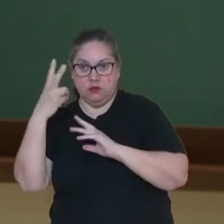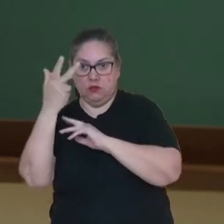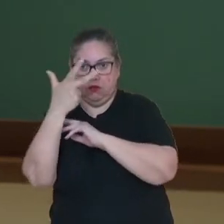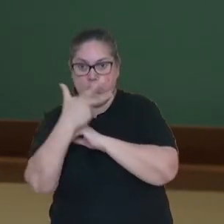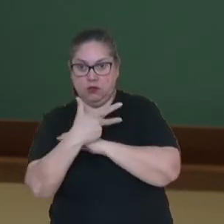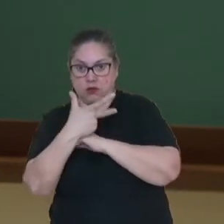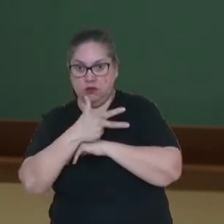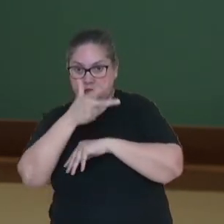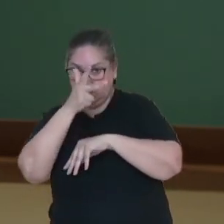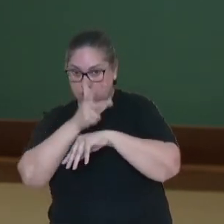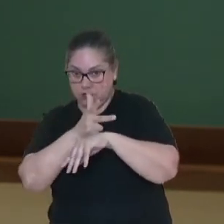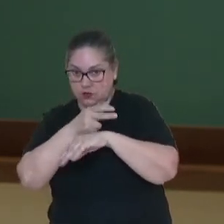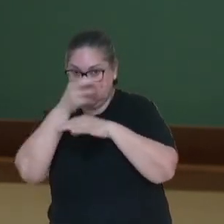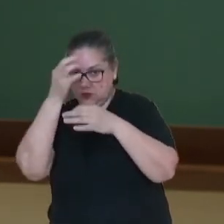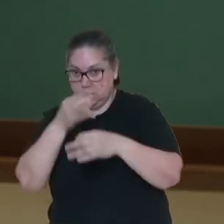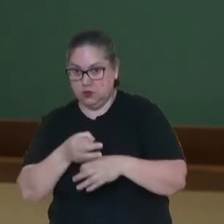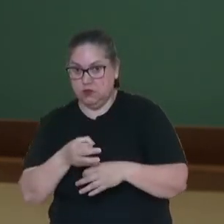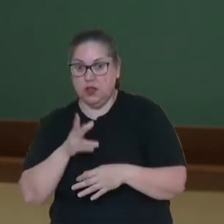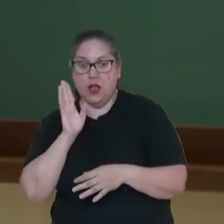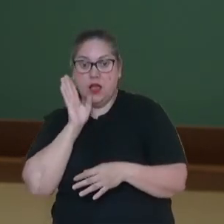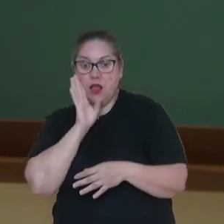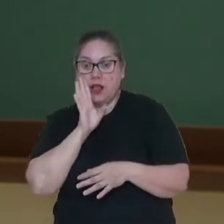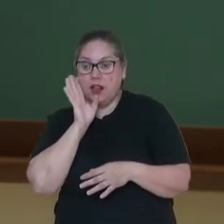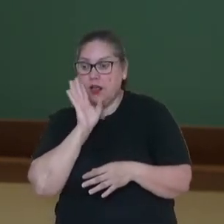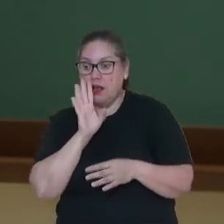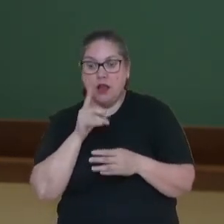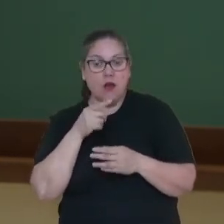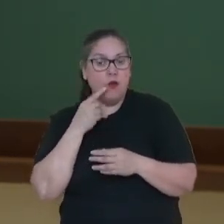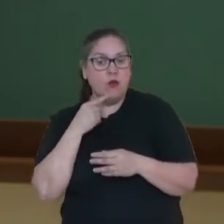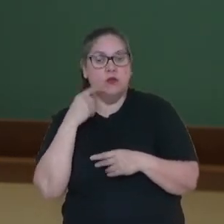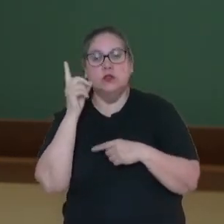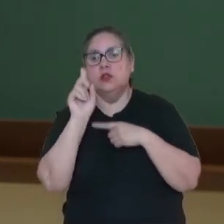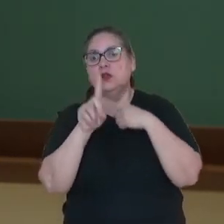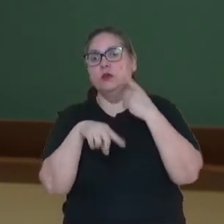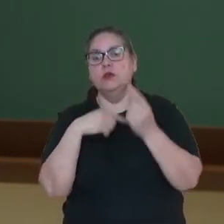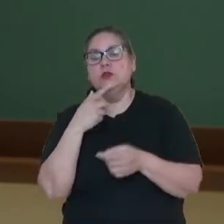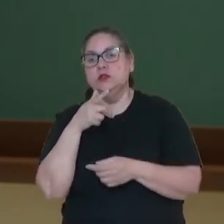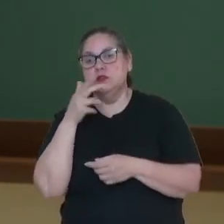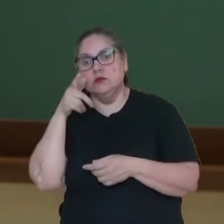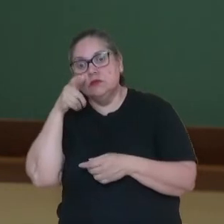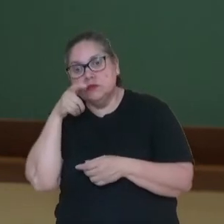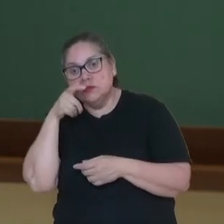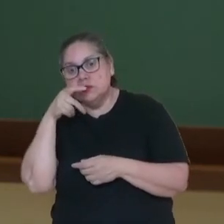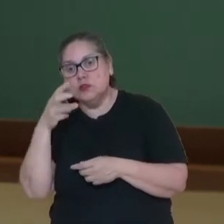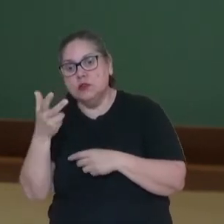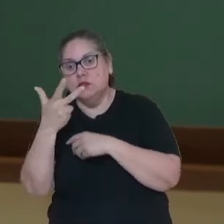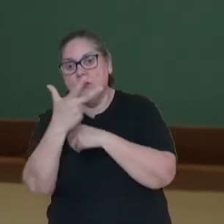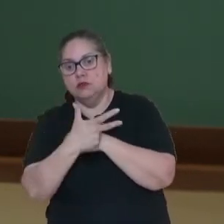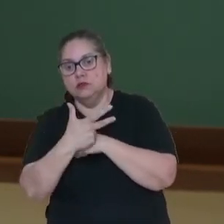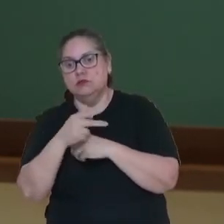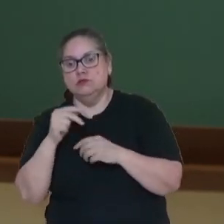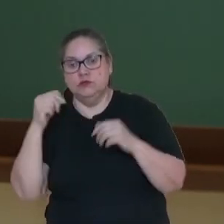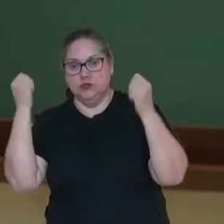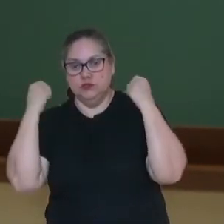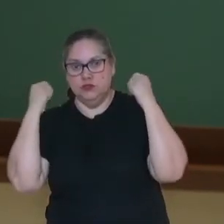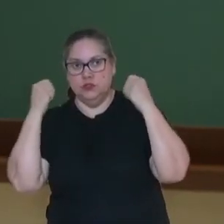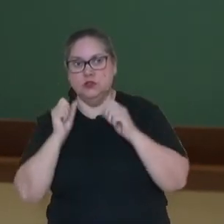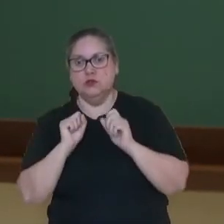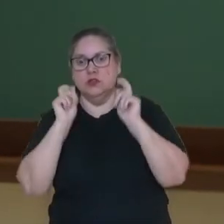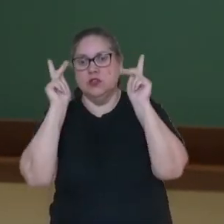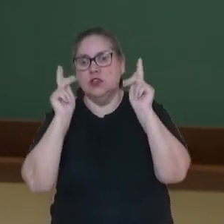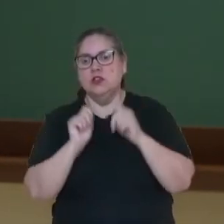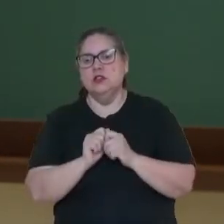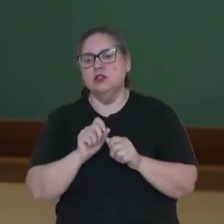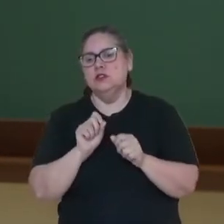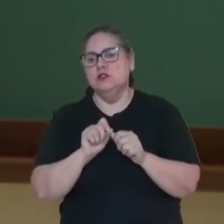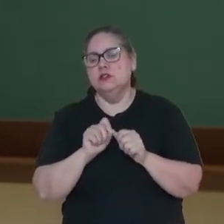tenho certeza que vocês vão achar bem interessante depois assistir a sua apresentação de ginástica, ok? É como se a gente